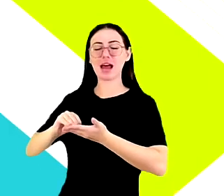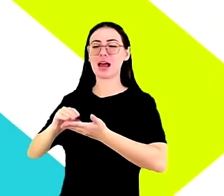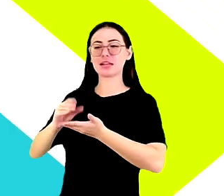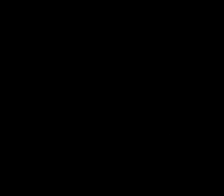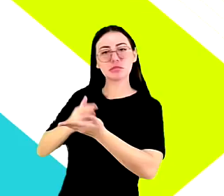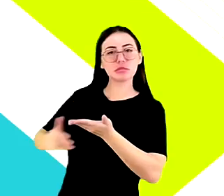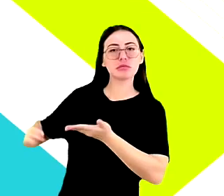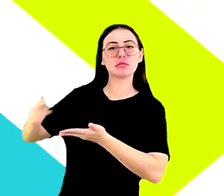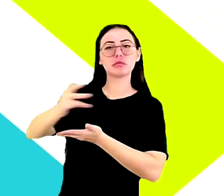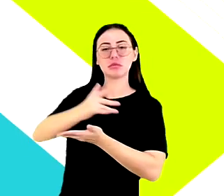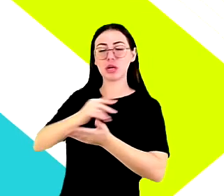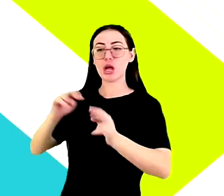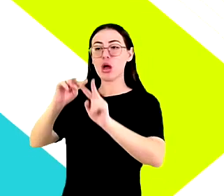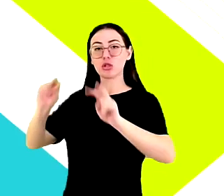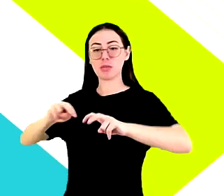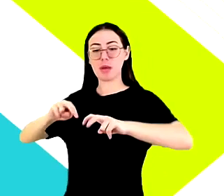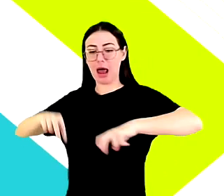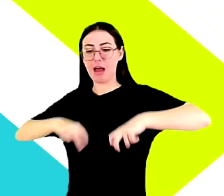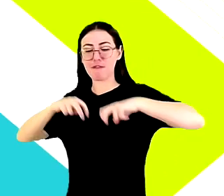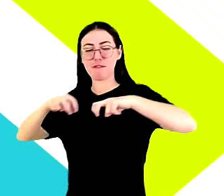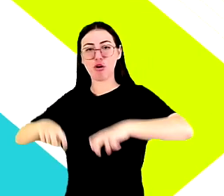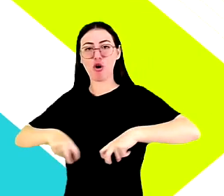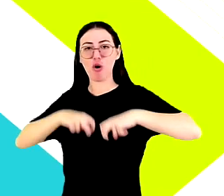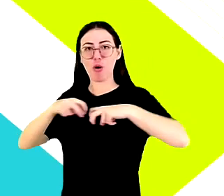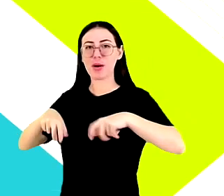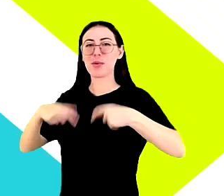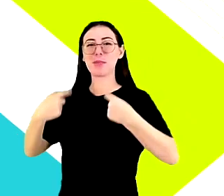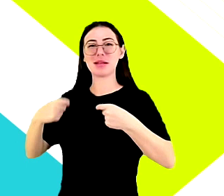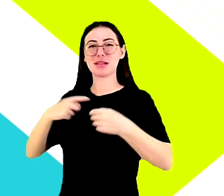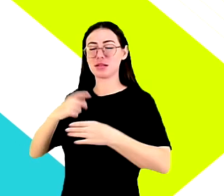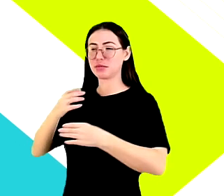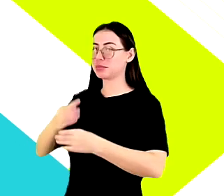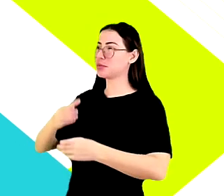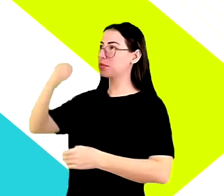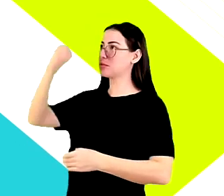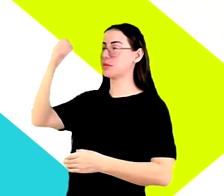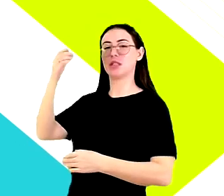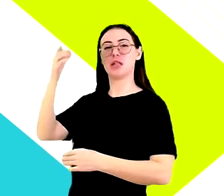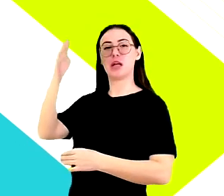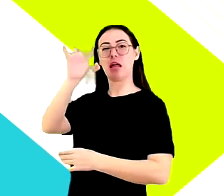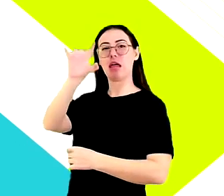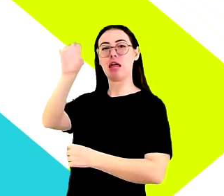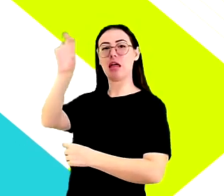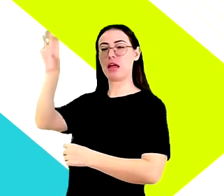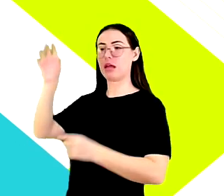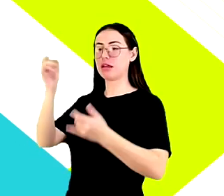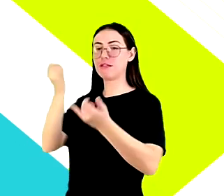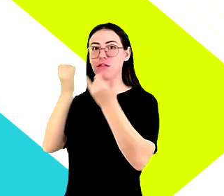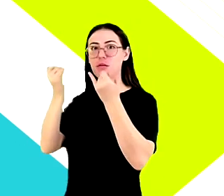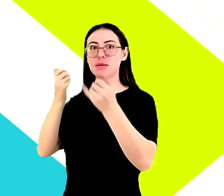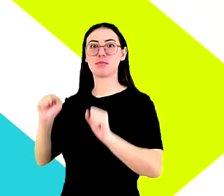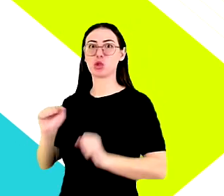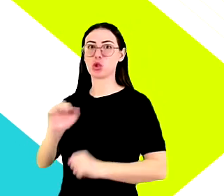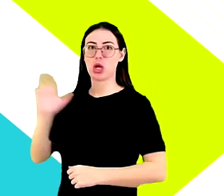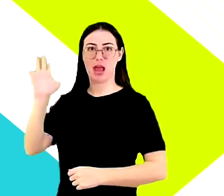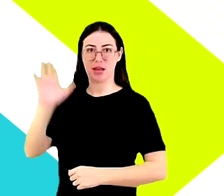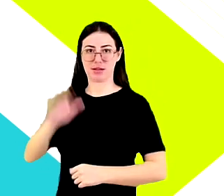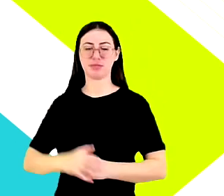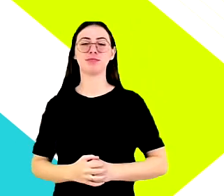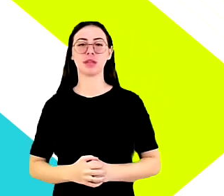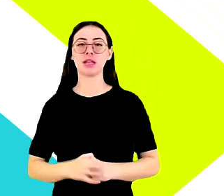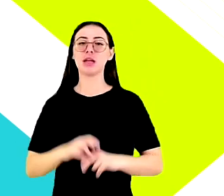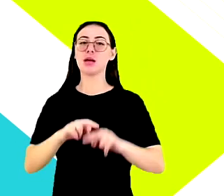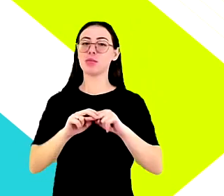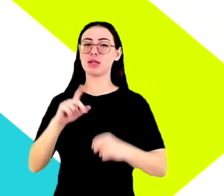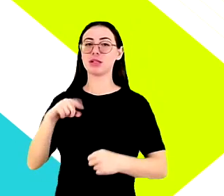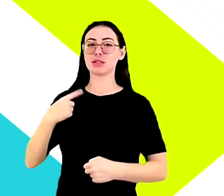lavoura de forma geral. É preciso umas torres muito, muito caras. E o nosso objetivo é conseguir utilizar a nossa